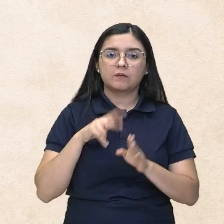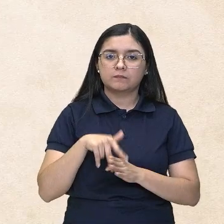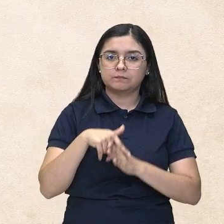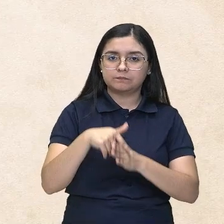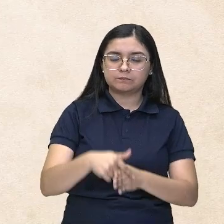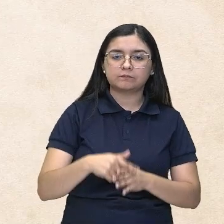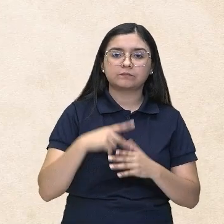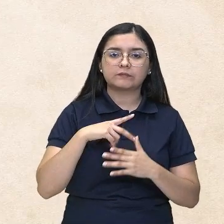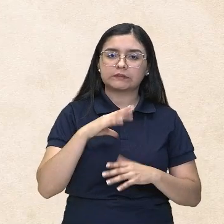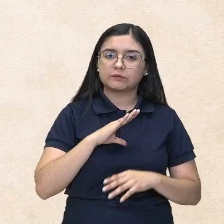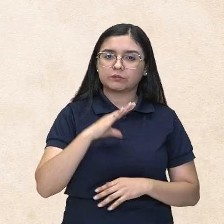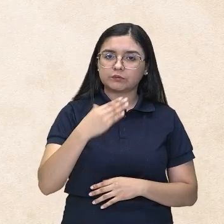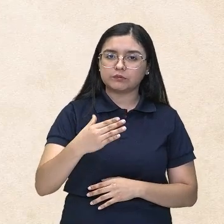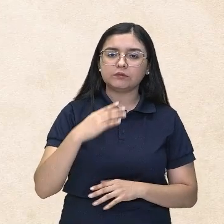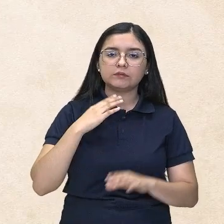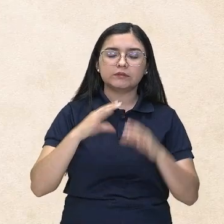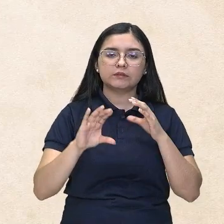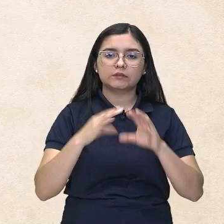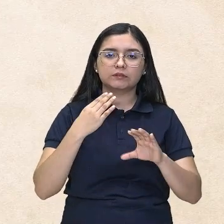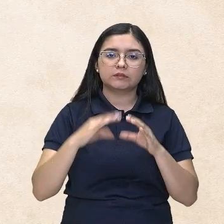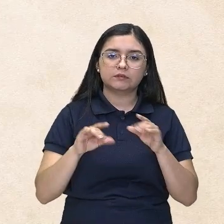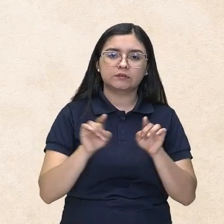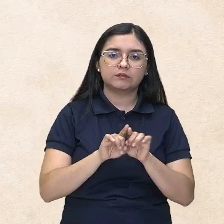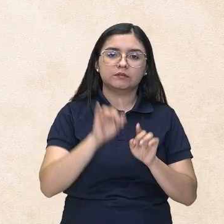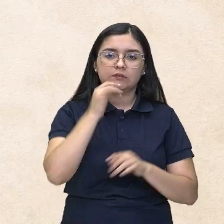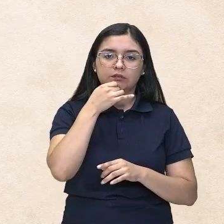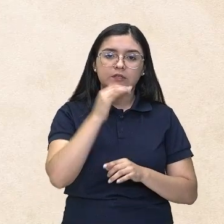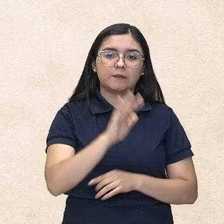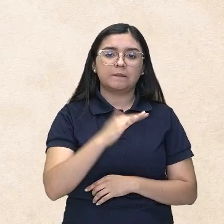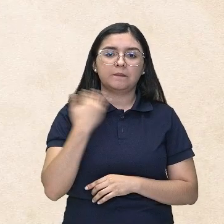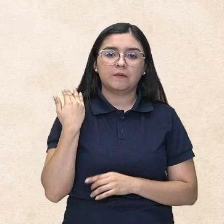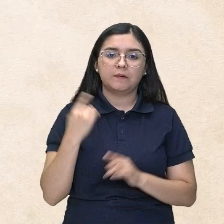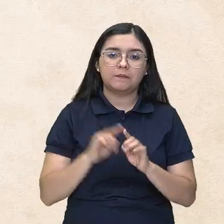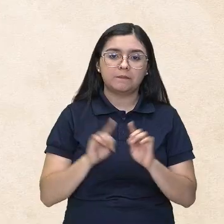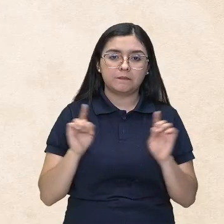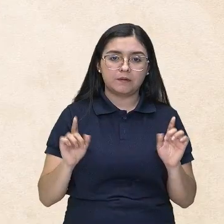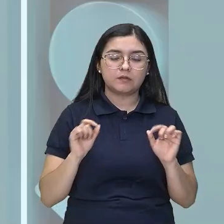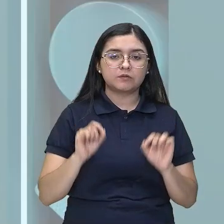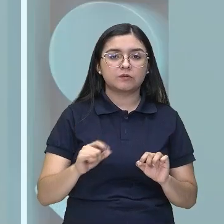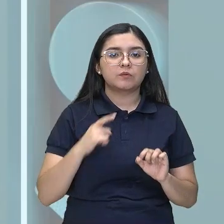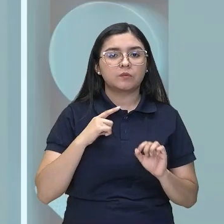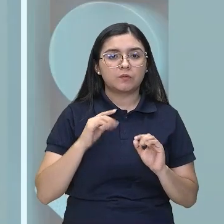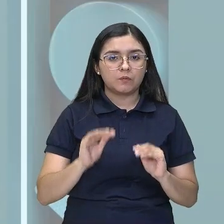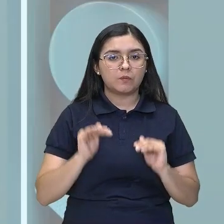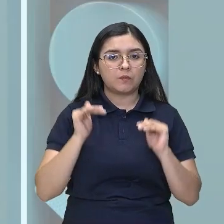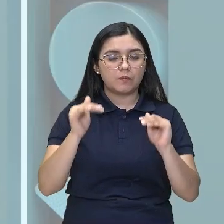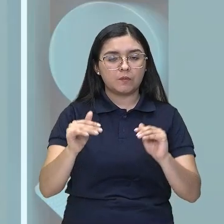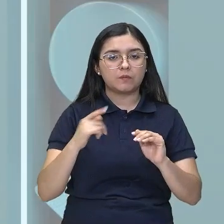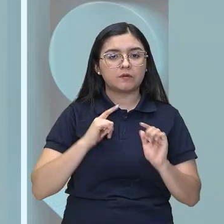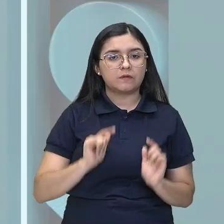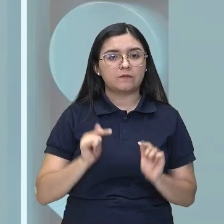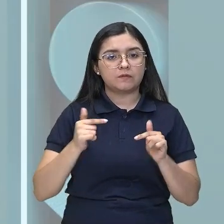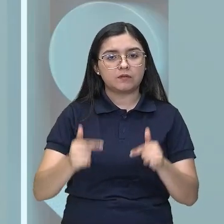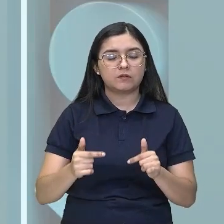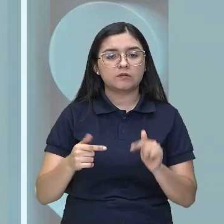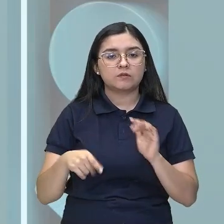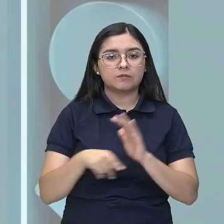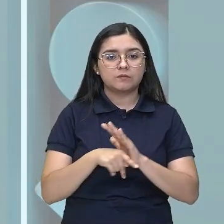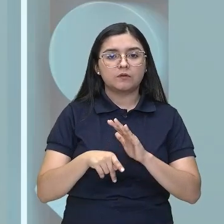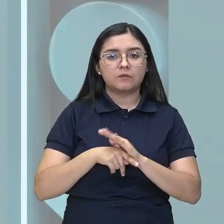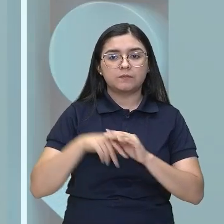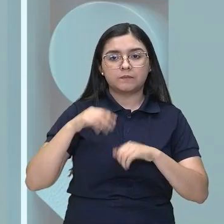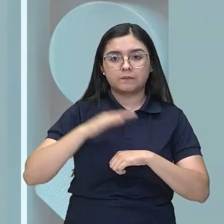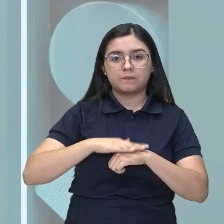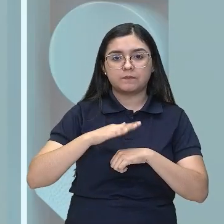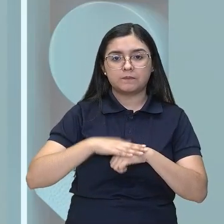guerreiro, que canta, que lamenta e que morre, mas com honra, defendendo os seus ideais.